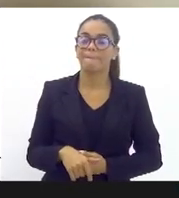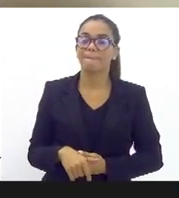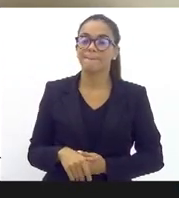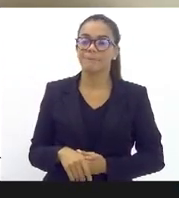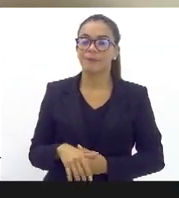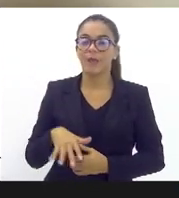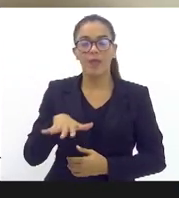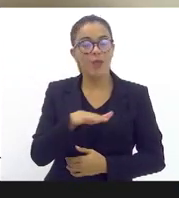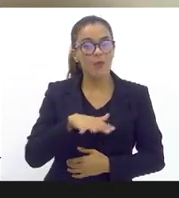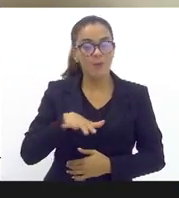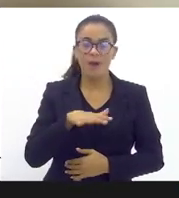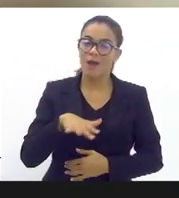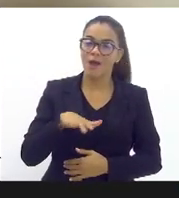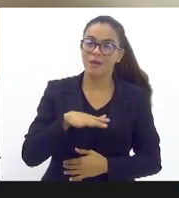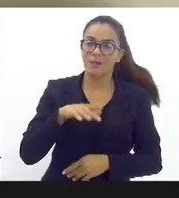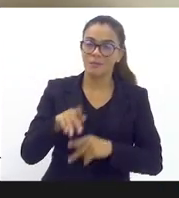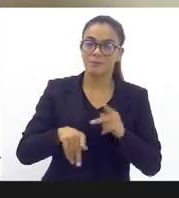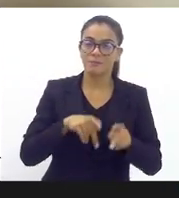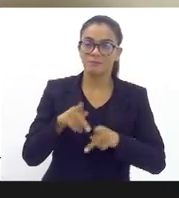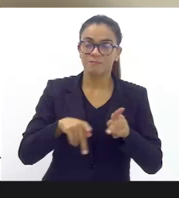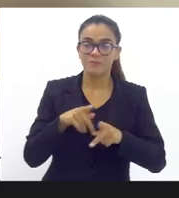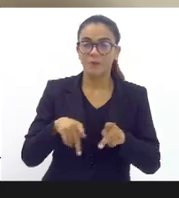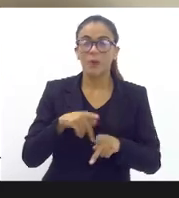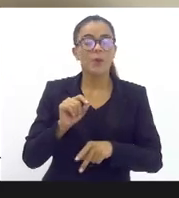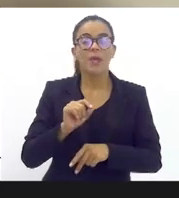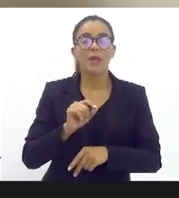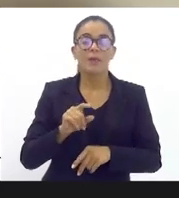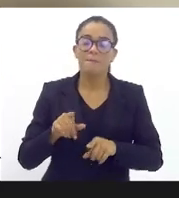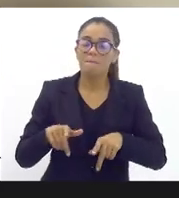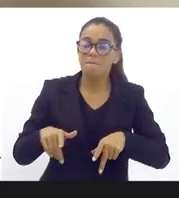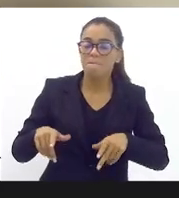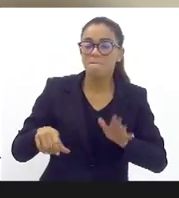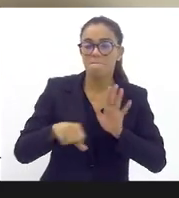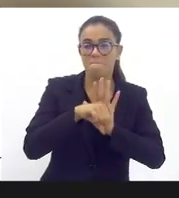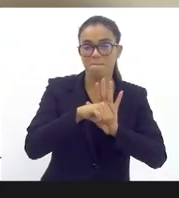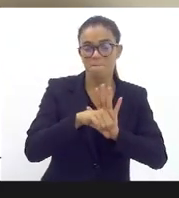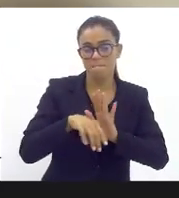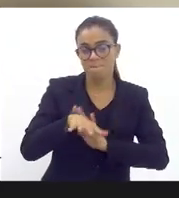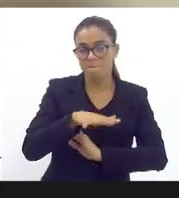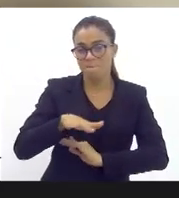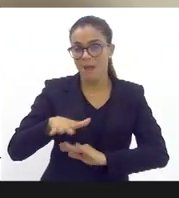é um segmento da população extremamente marginalizado e alijado